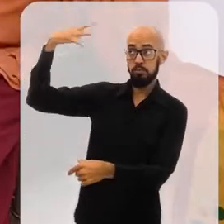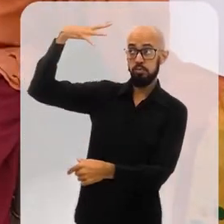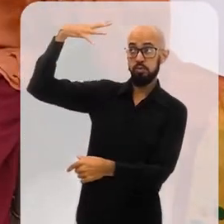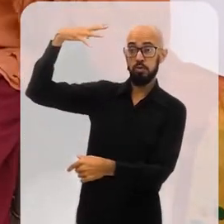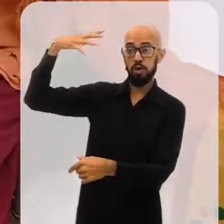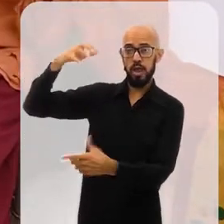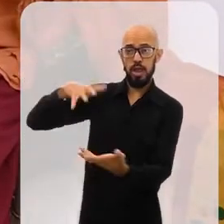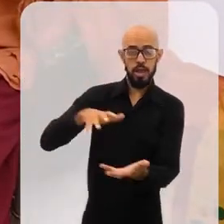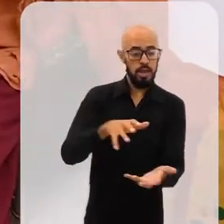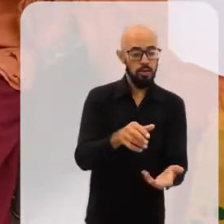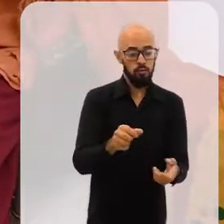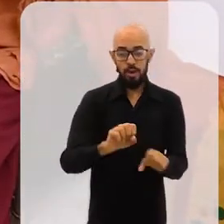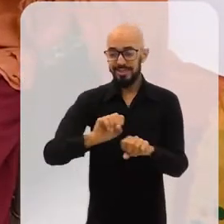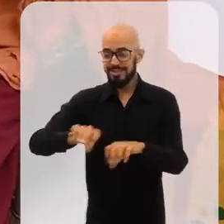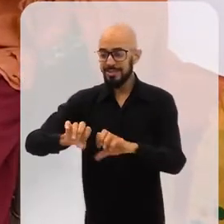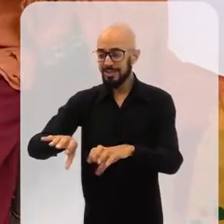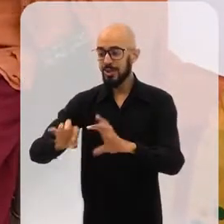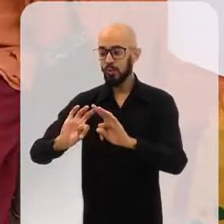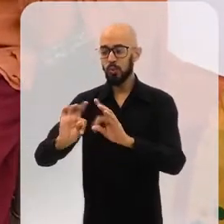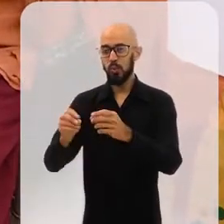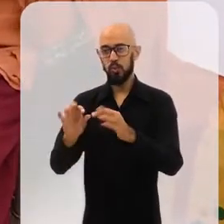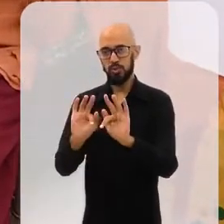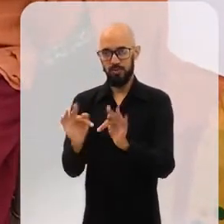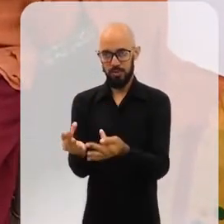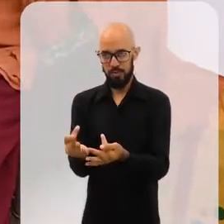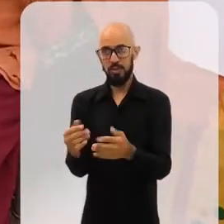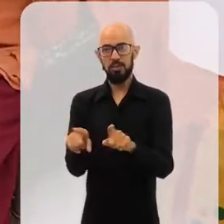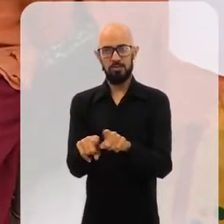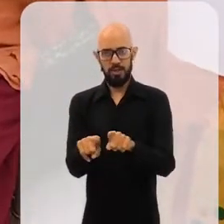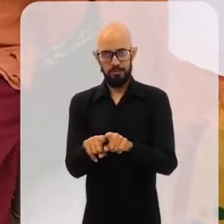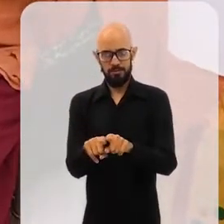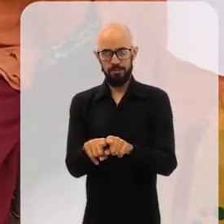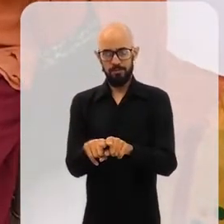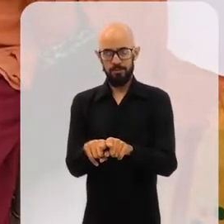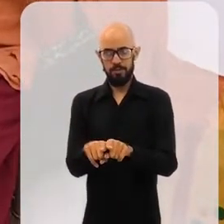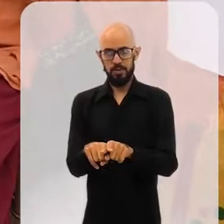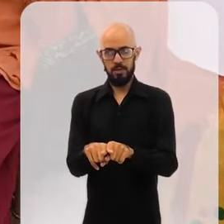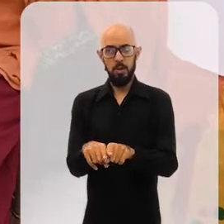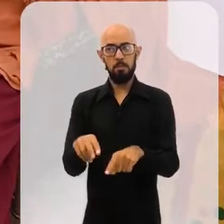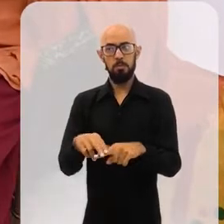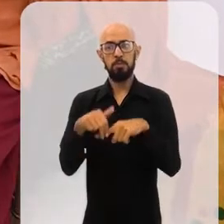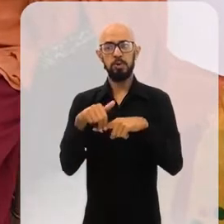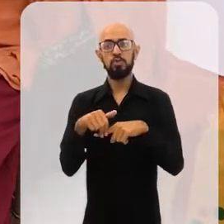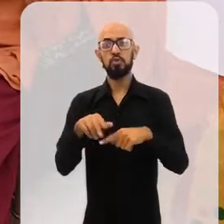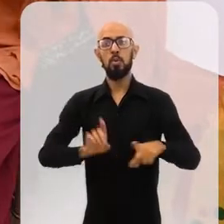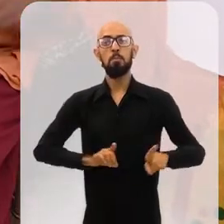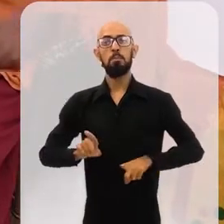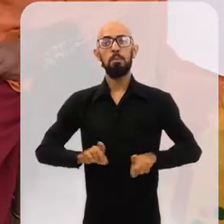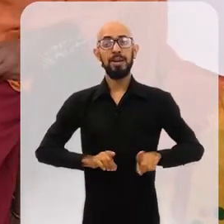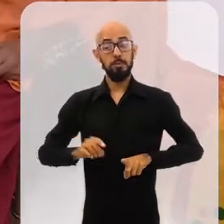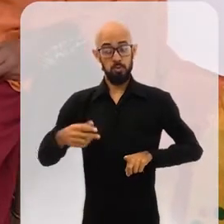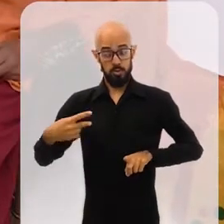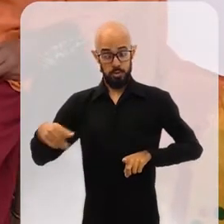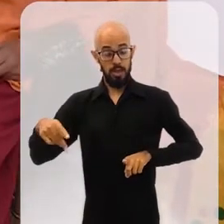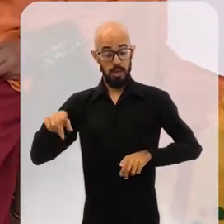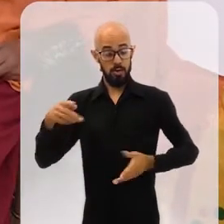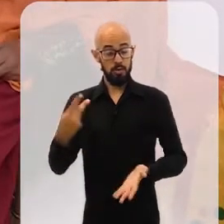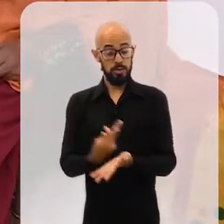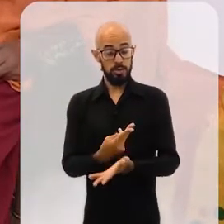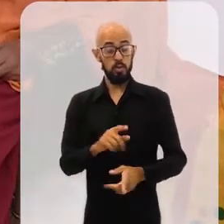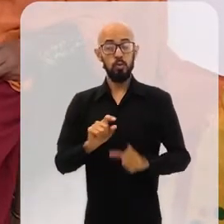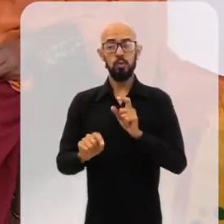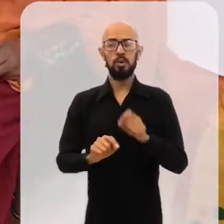ele trouxe todo mundo. Certo. Tá? Tanto é que os maiores eram o primo. Ah, inclusive tinha um primo